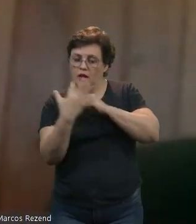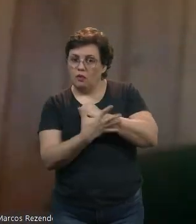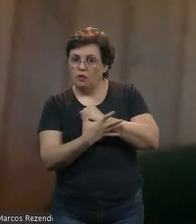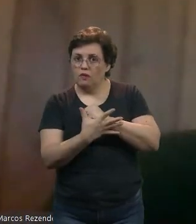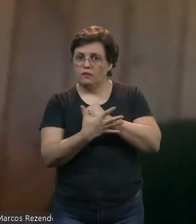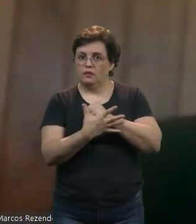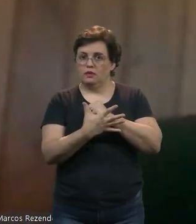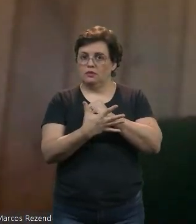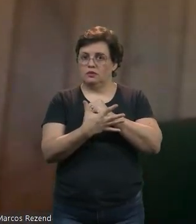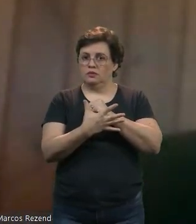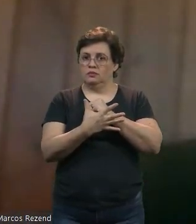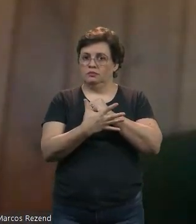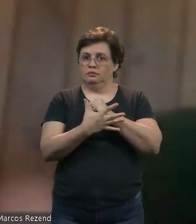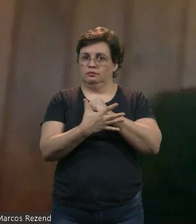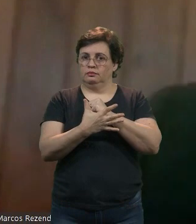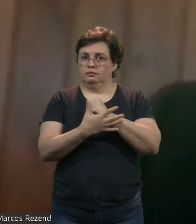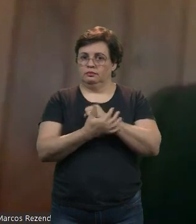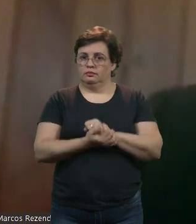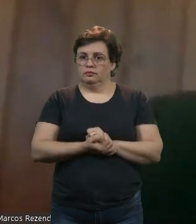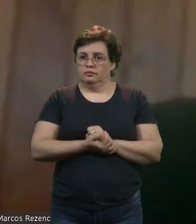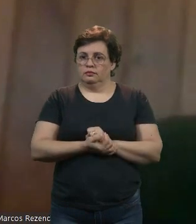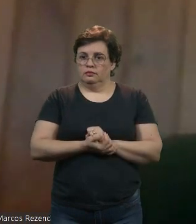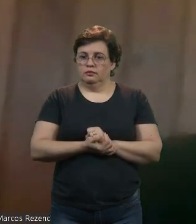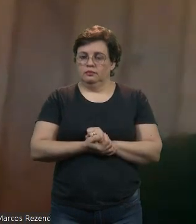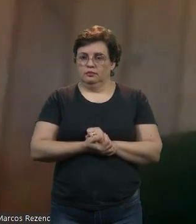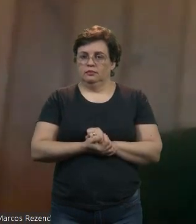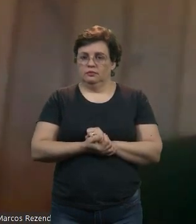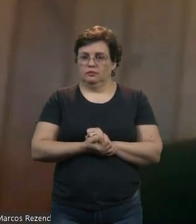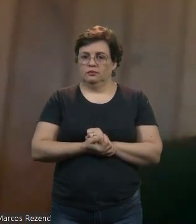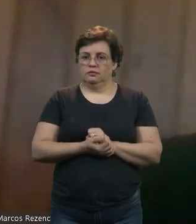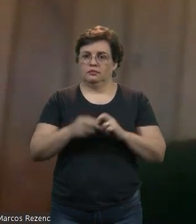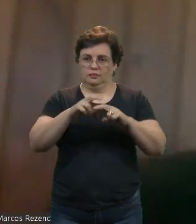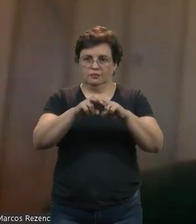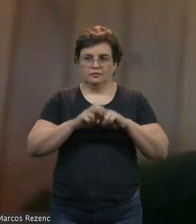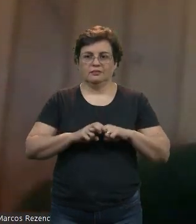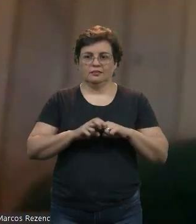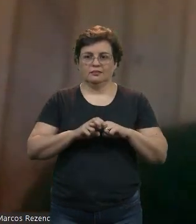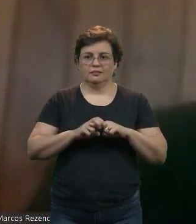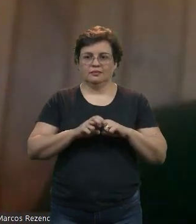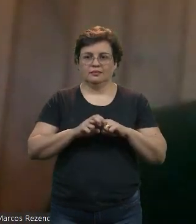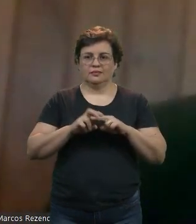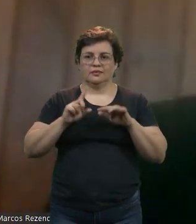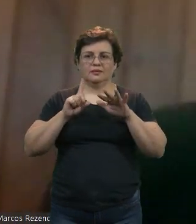relação ao Covid-19, em relação ao isolamento das pessoas que estão